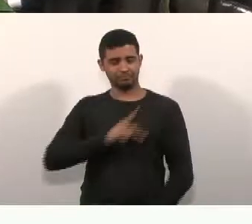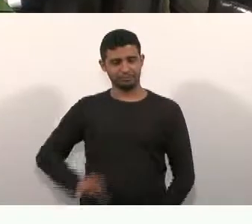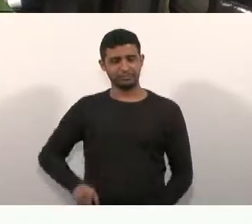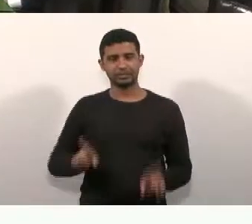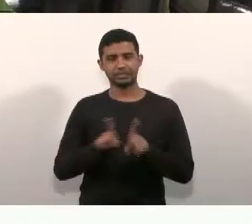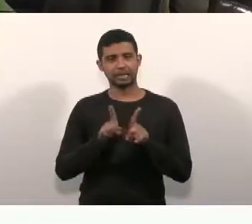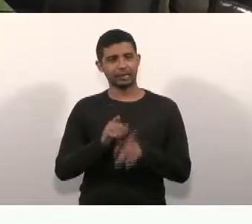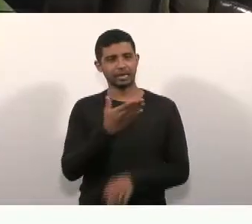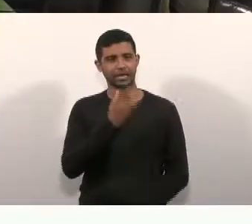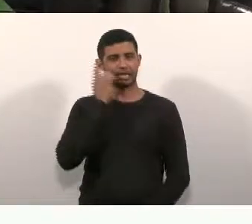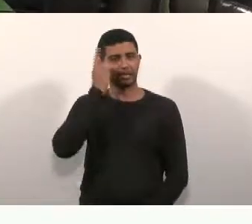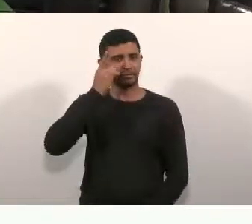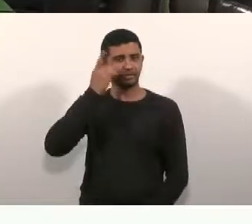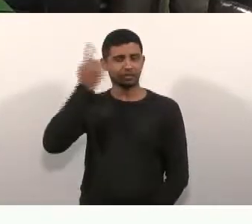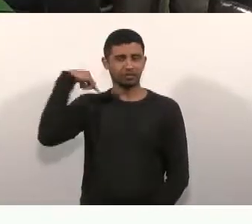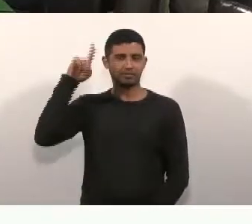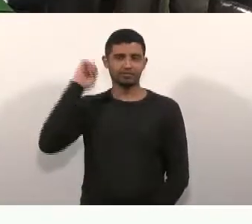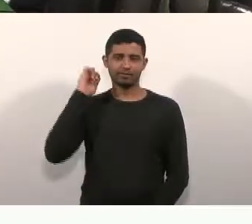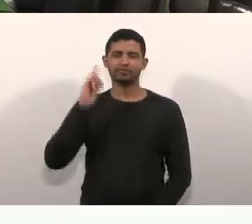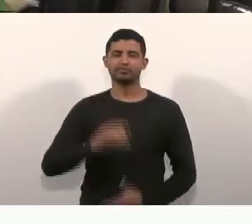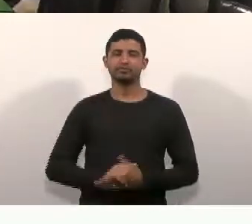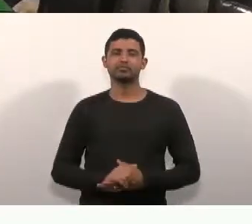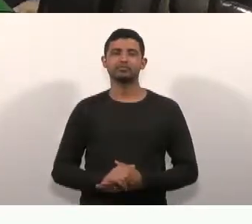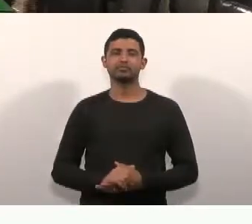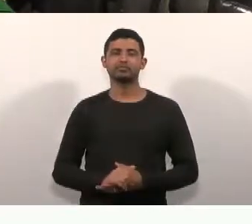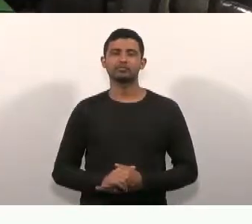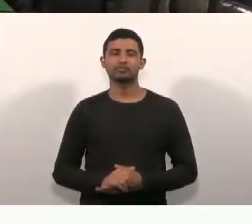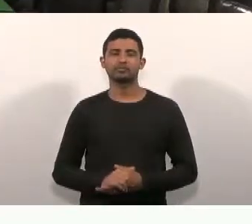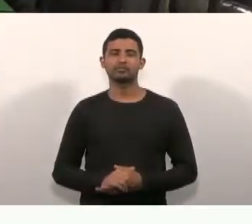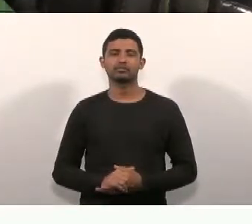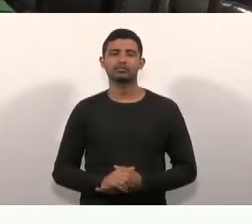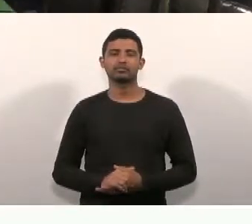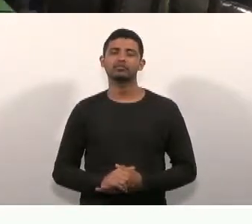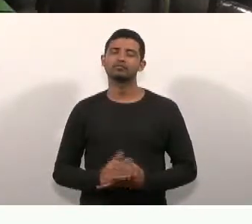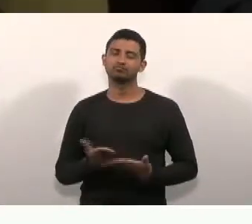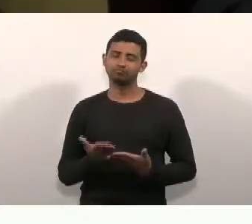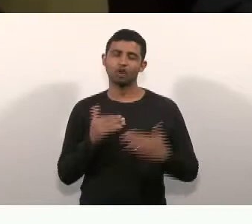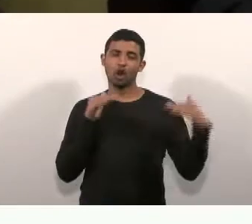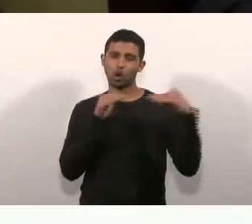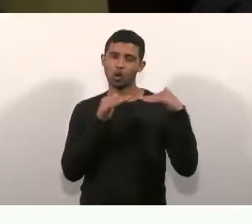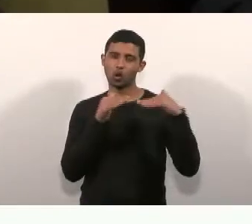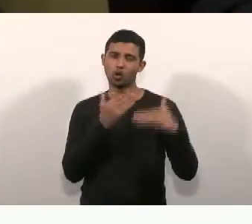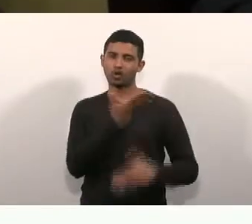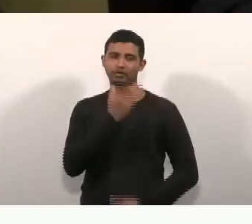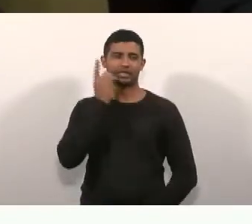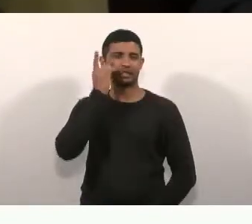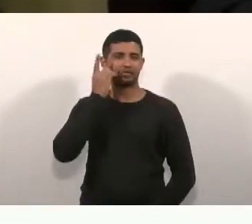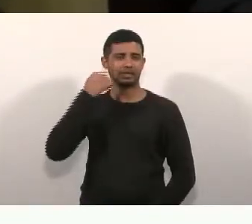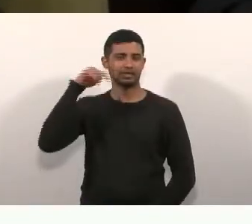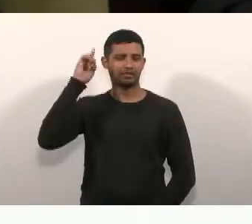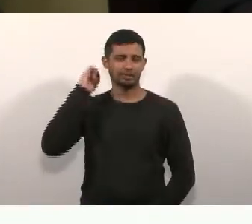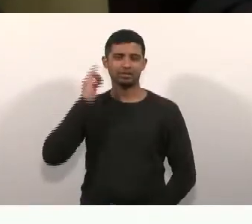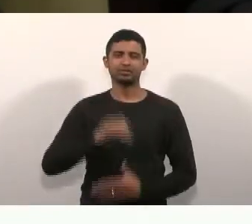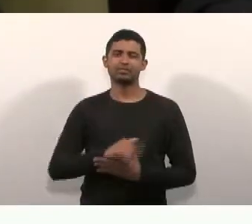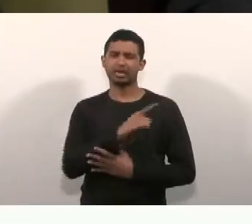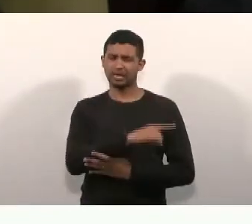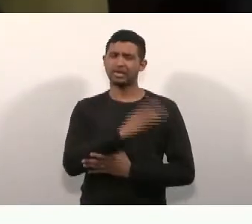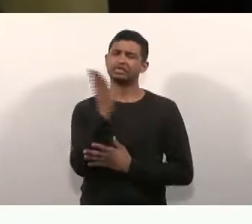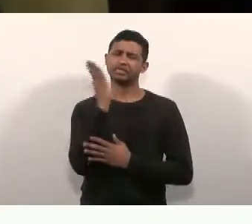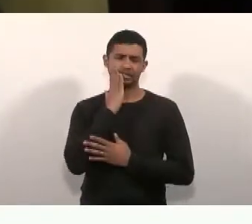e corroborar com as palavras do nosso deputado Waldeck, e que é um